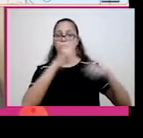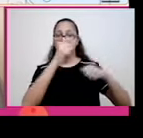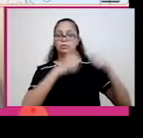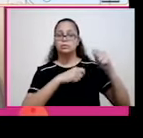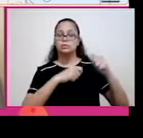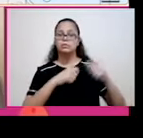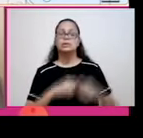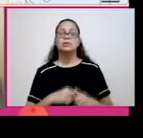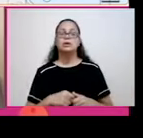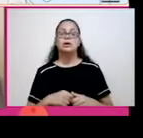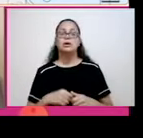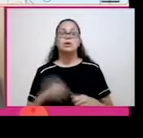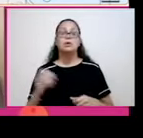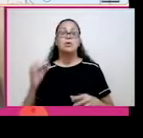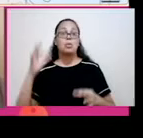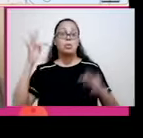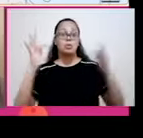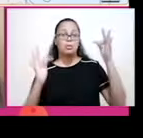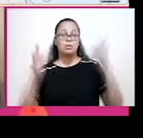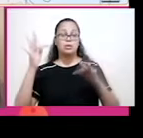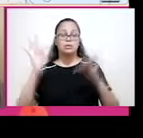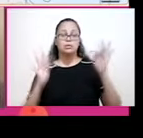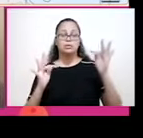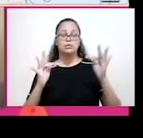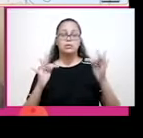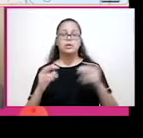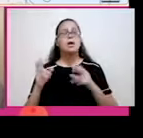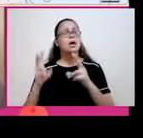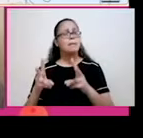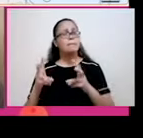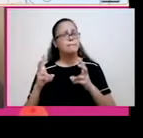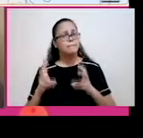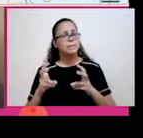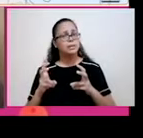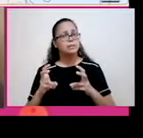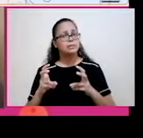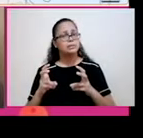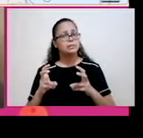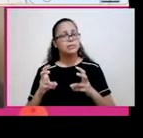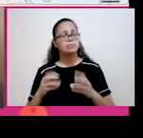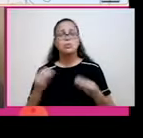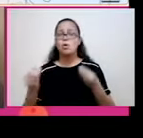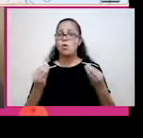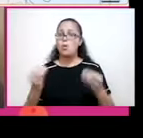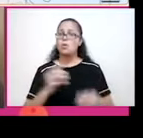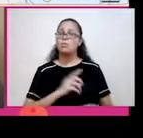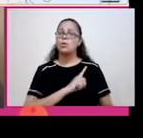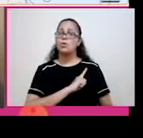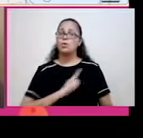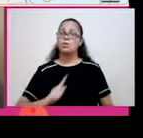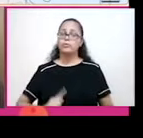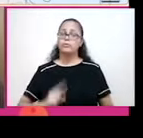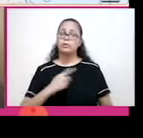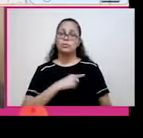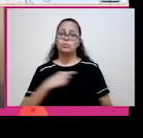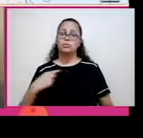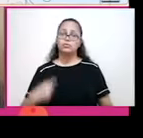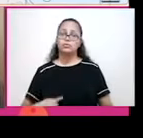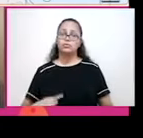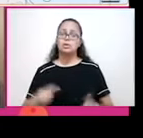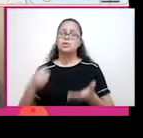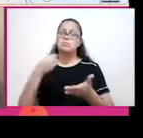ele, de acordo com a evolução aqui histórica por data, dá para a gente perceber o quanto que o governo chinês passou a investir nessas zonas econômicas especiais, para